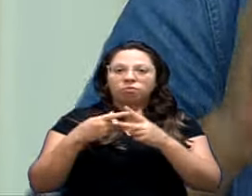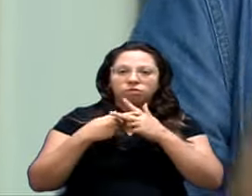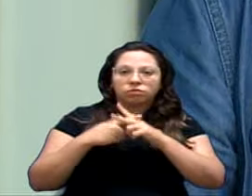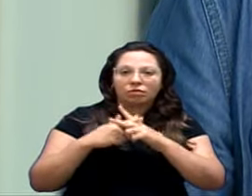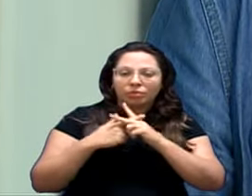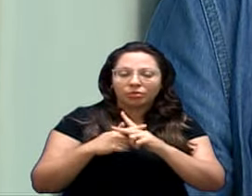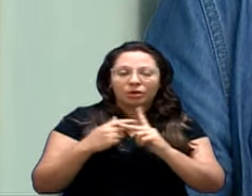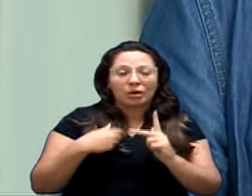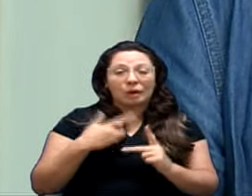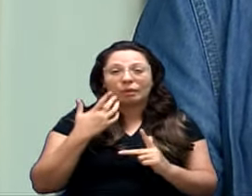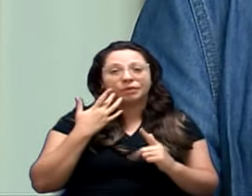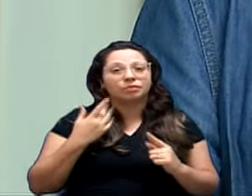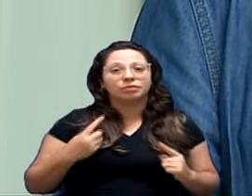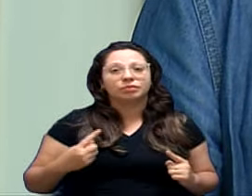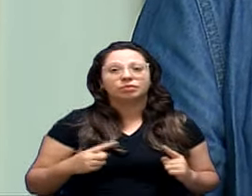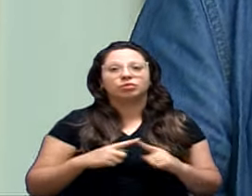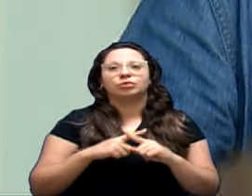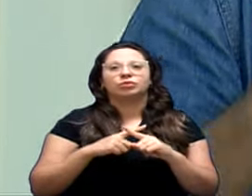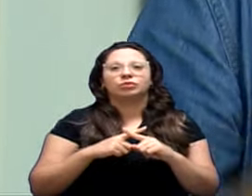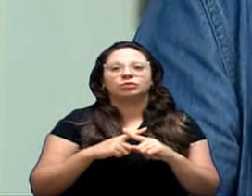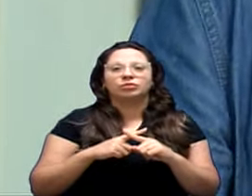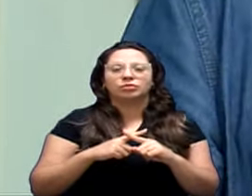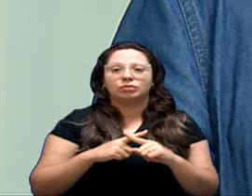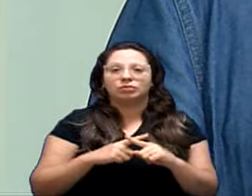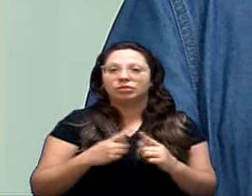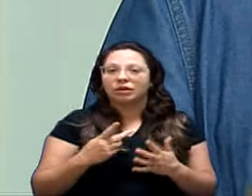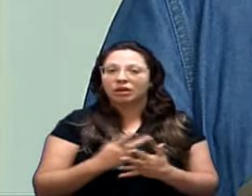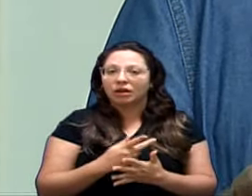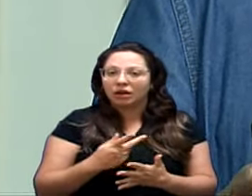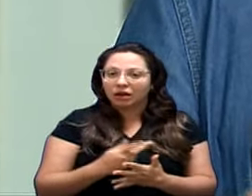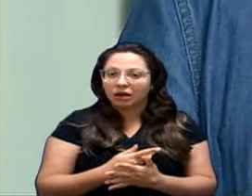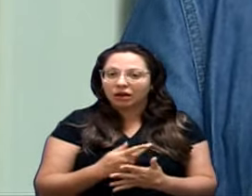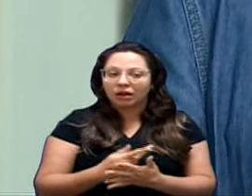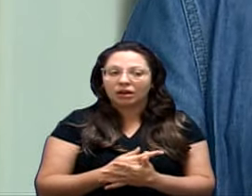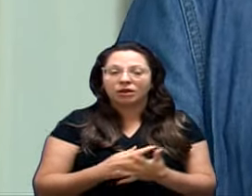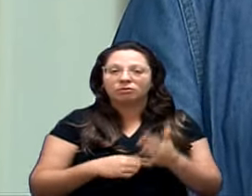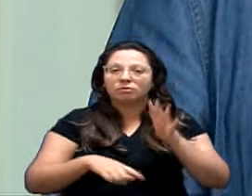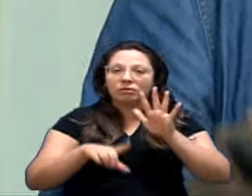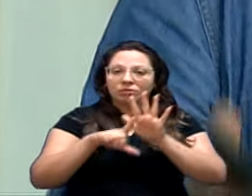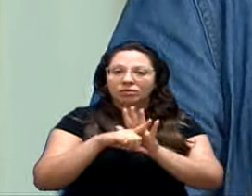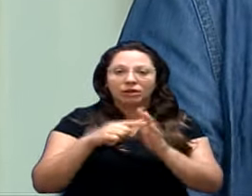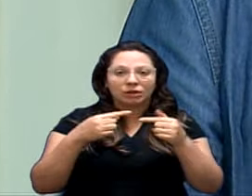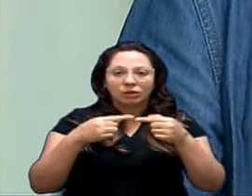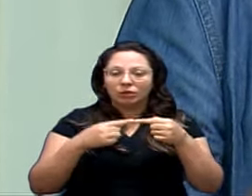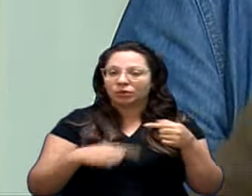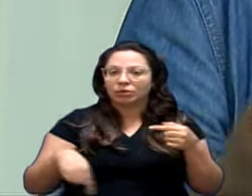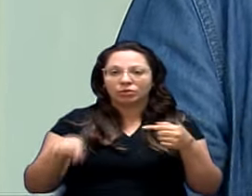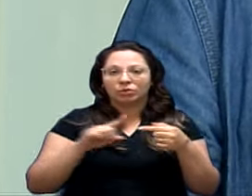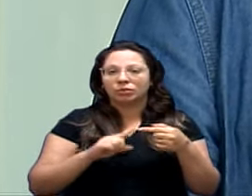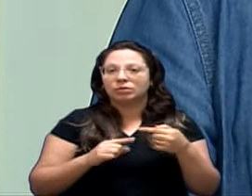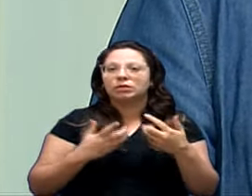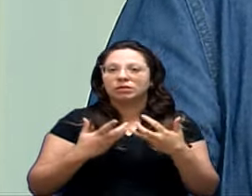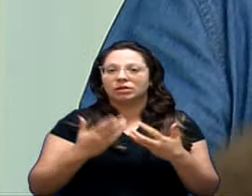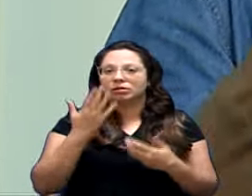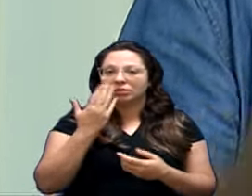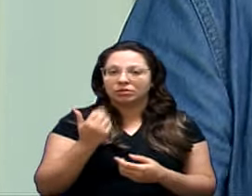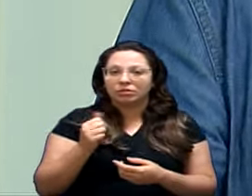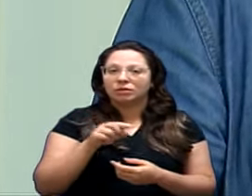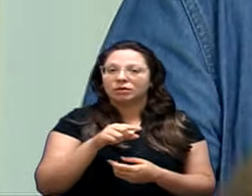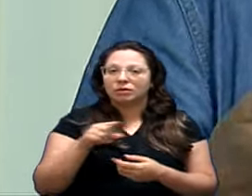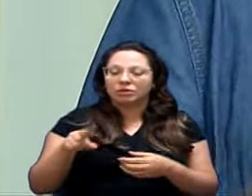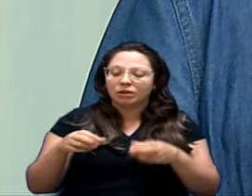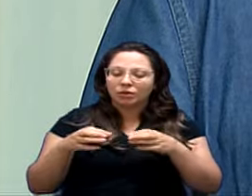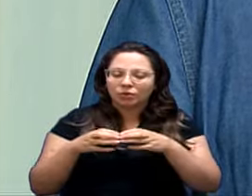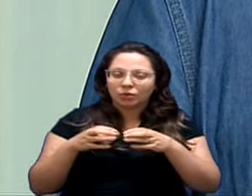excrescência esse decreto uma excrescência do ponto de vista legal e gostaria de saber qual é a posição da atual